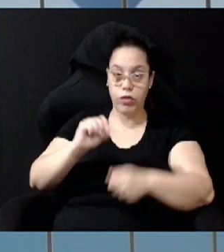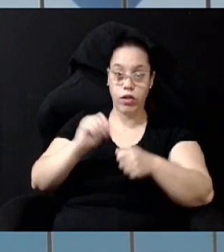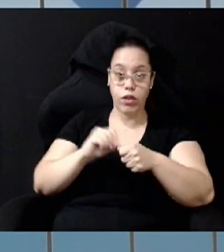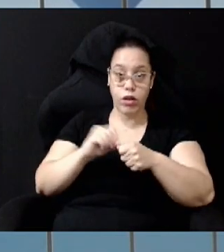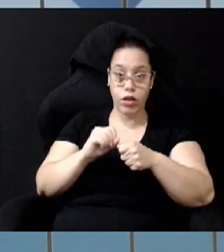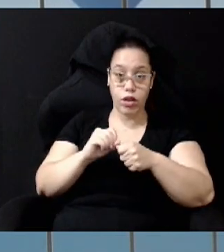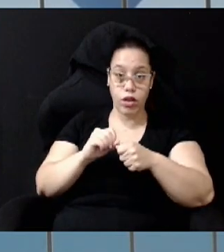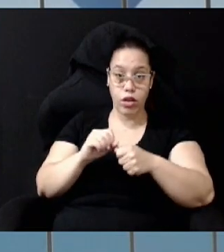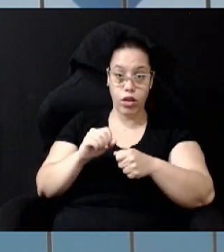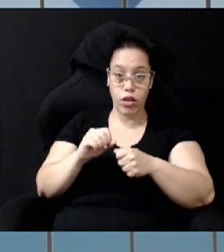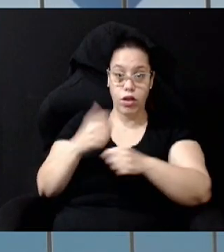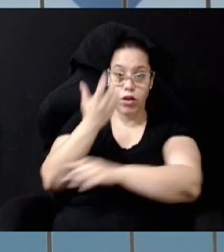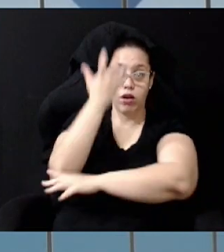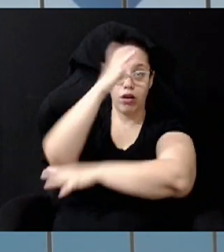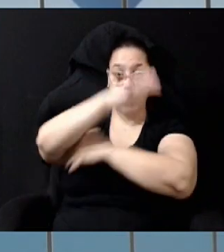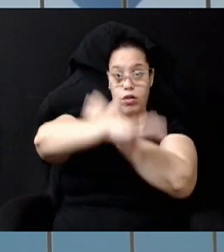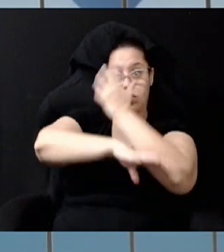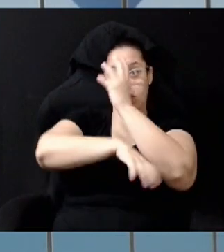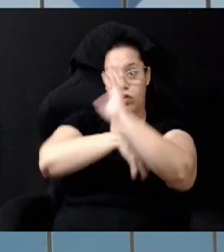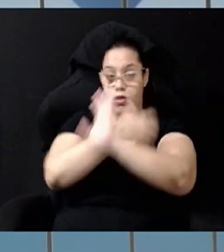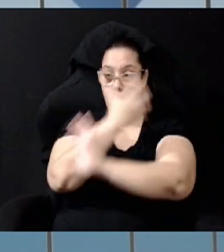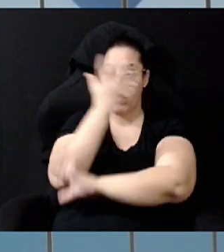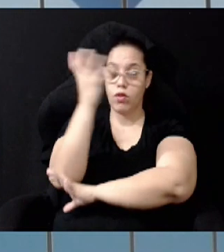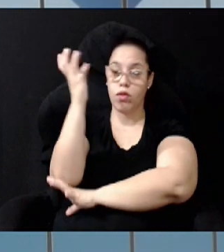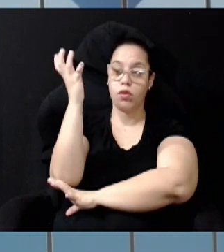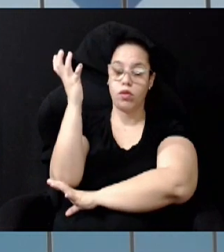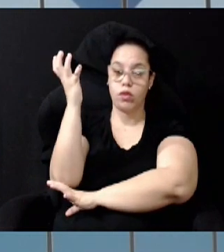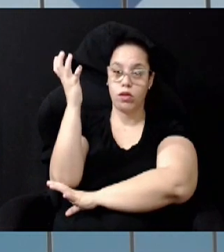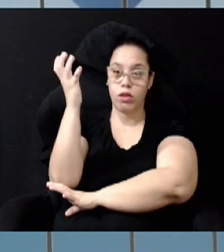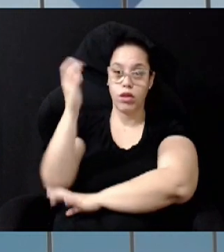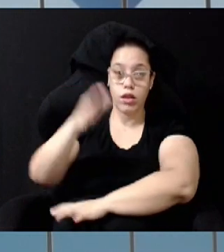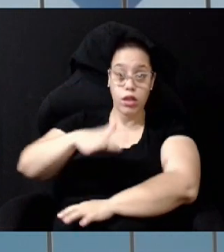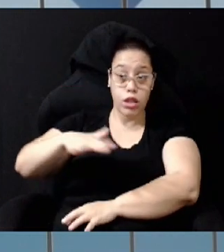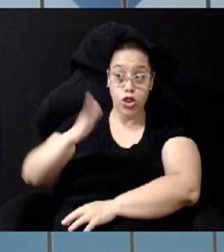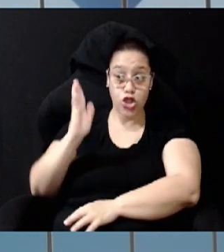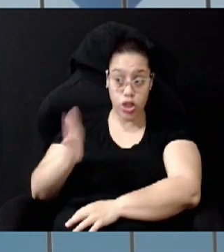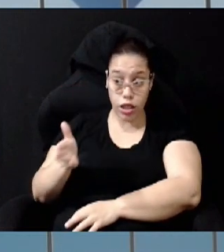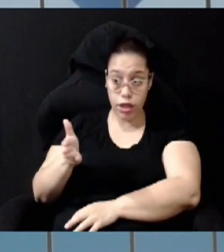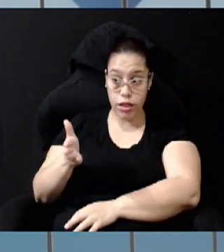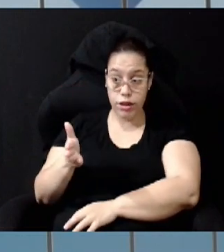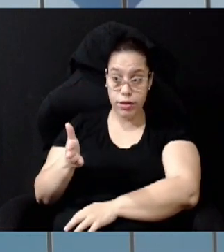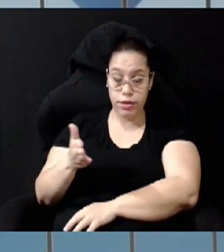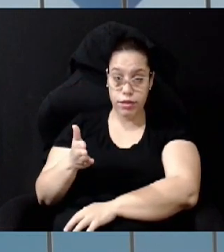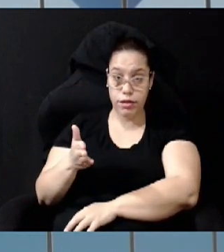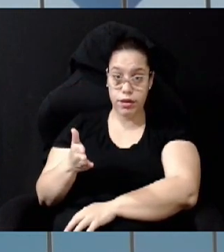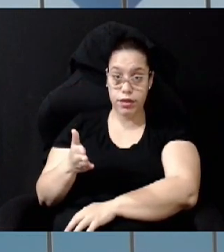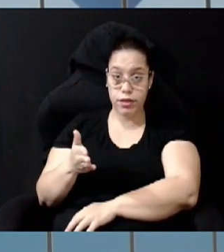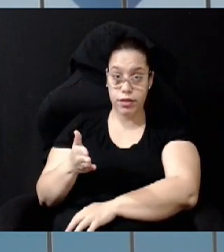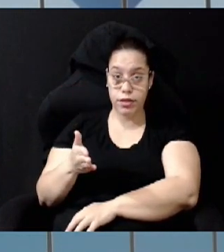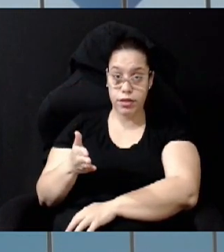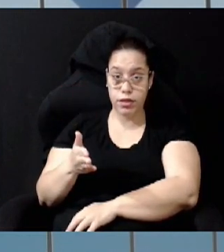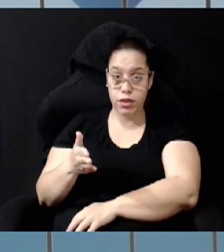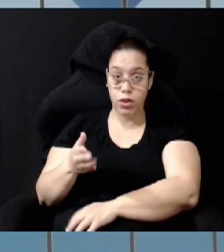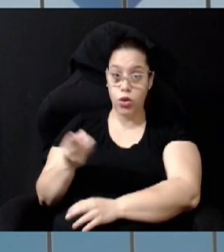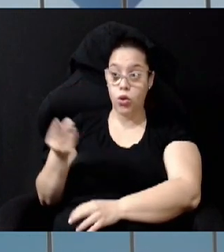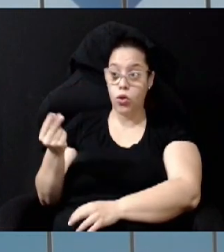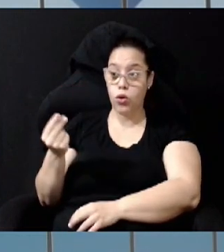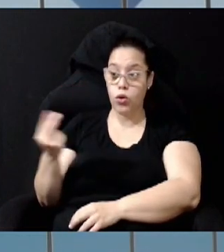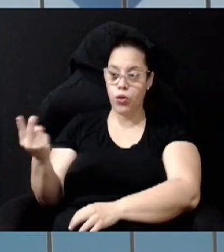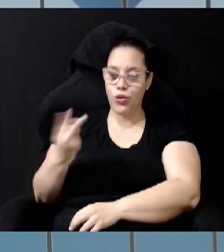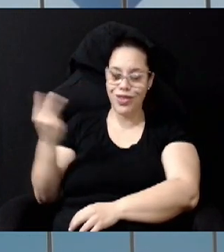floresta de pé, com que, né, a floresta ali já existente, ela tenha um valor